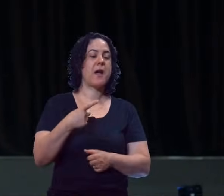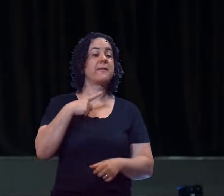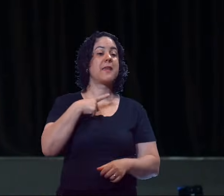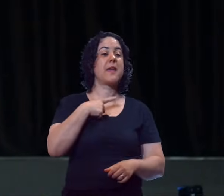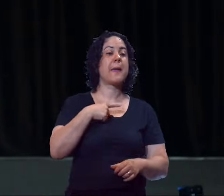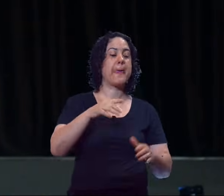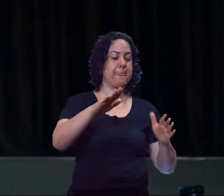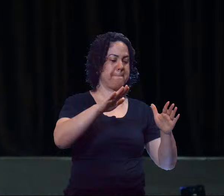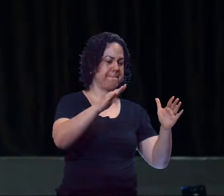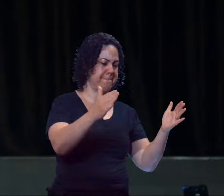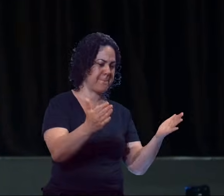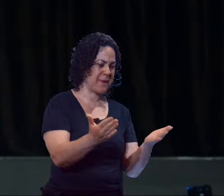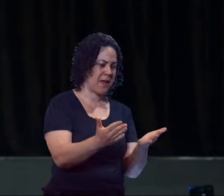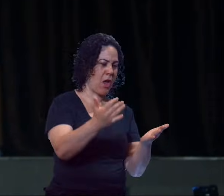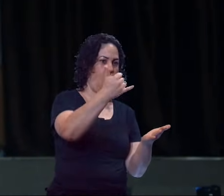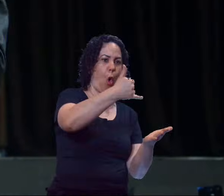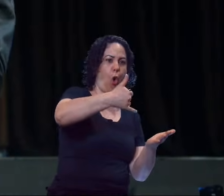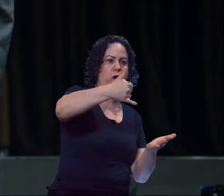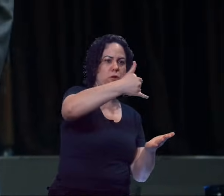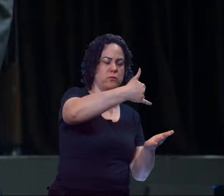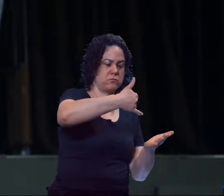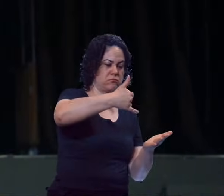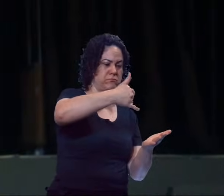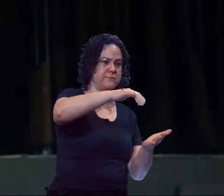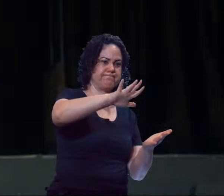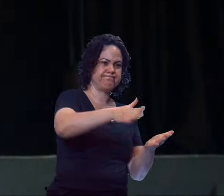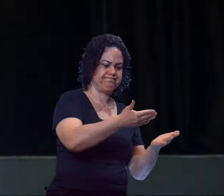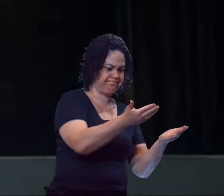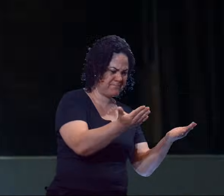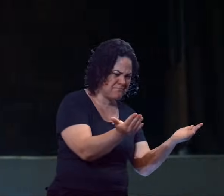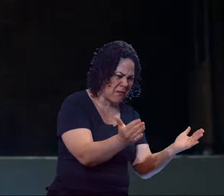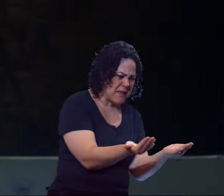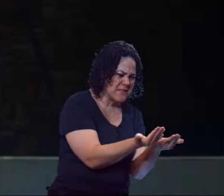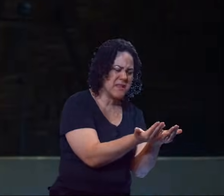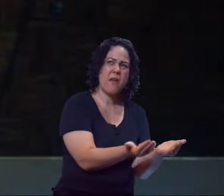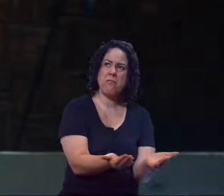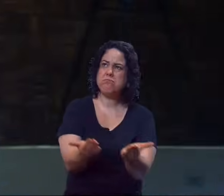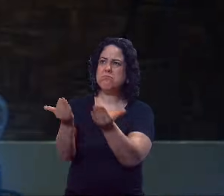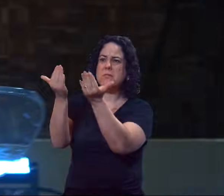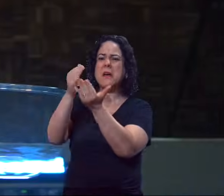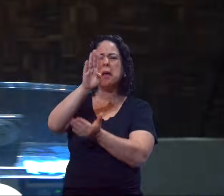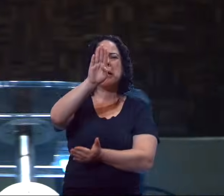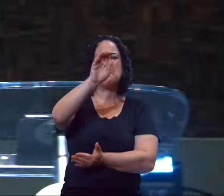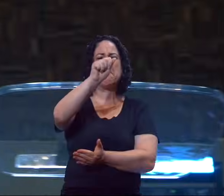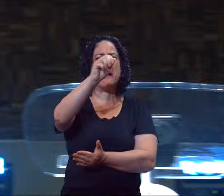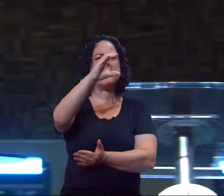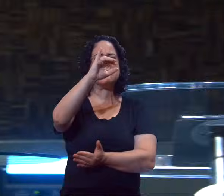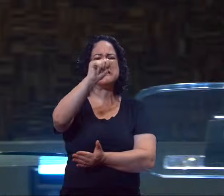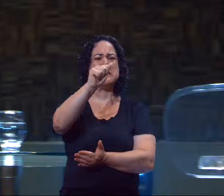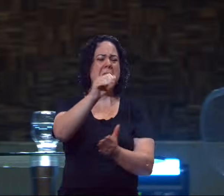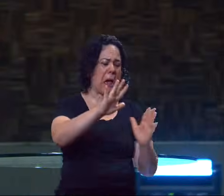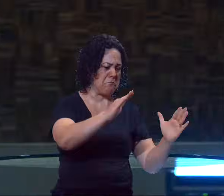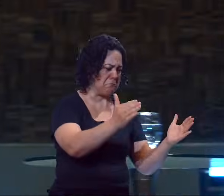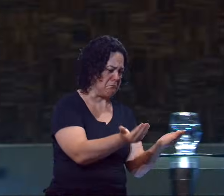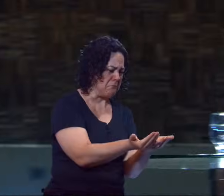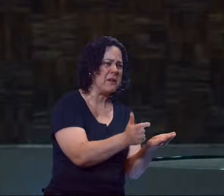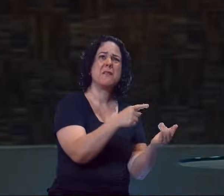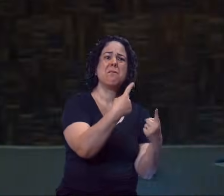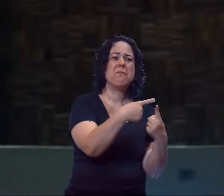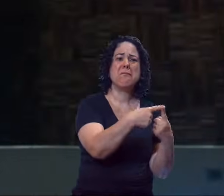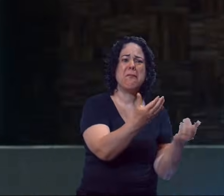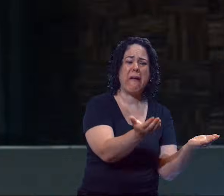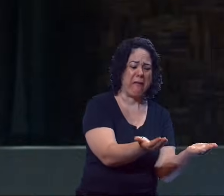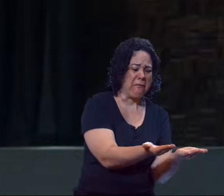na bacia e consagrar a bacia. Agora, me explica o que é uma bacia consagrada.